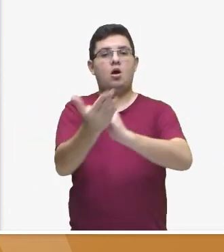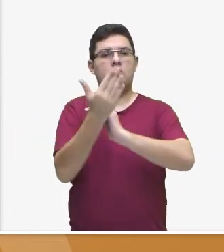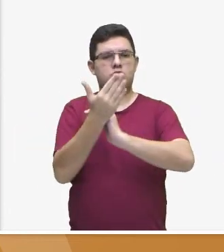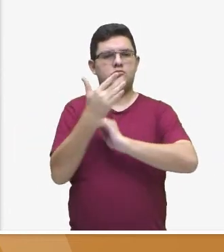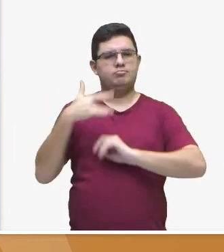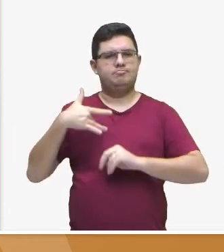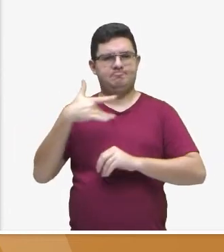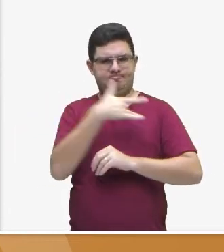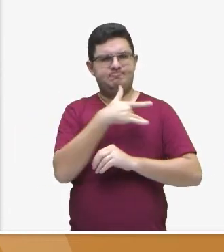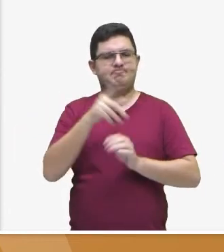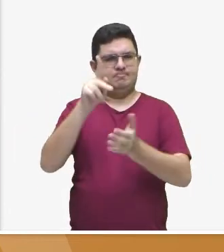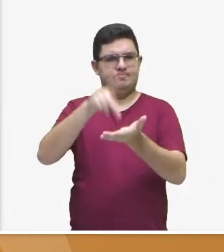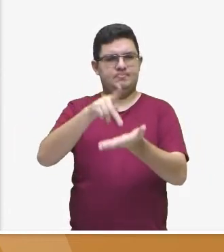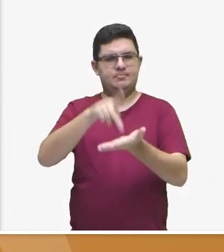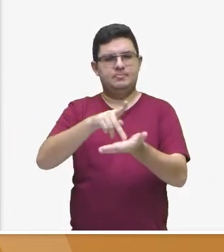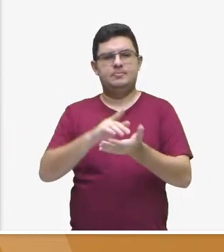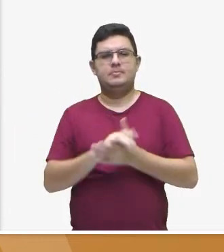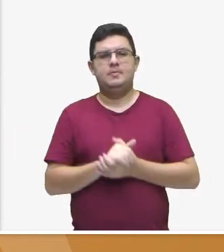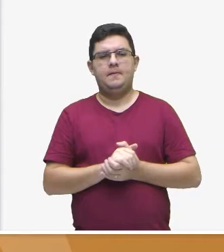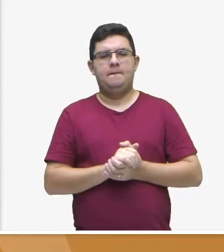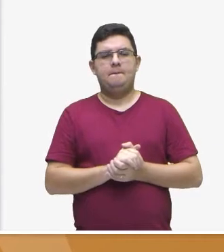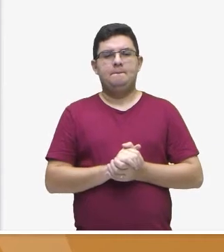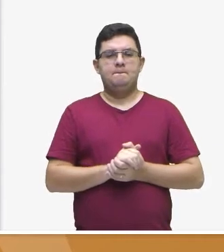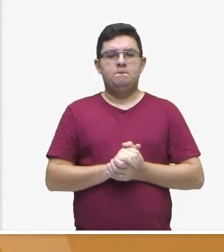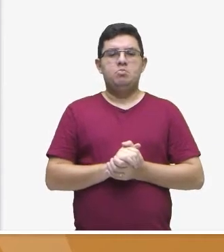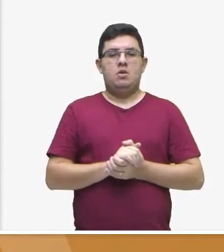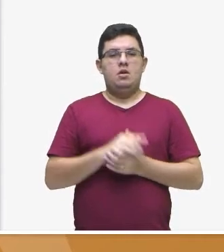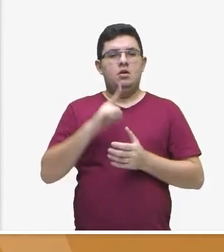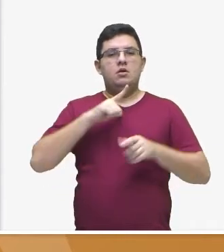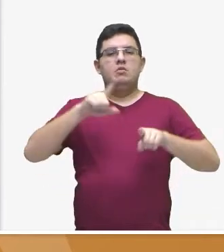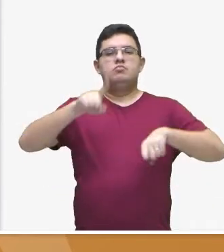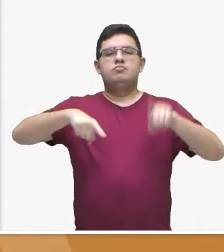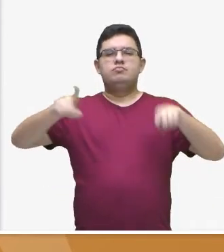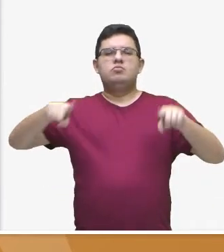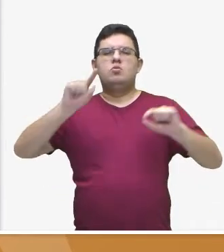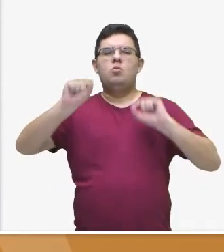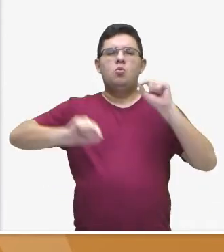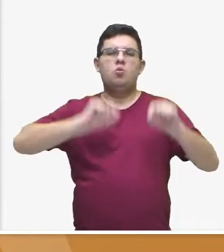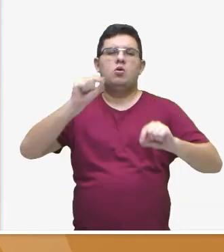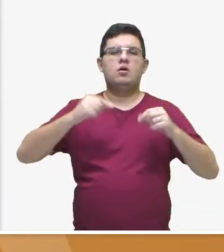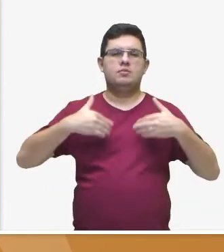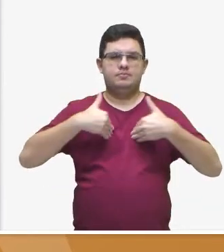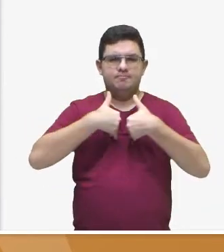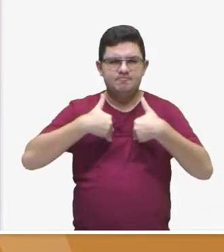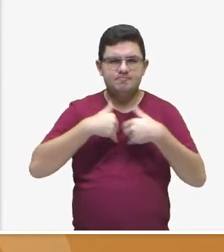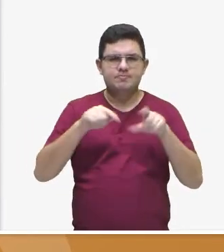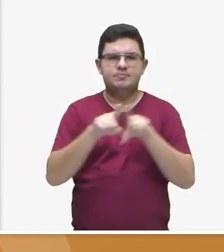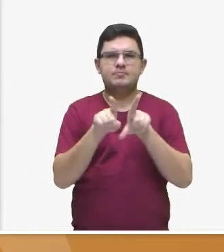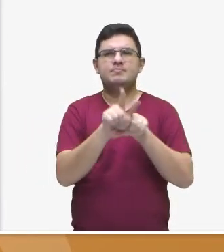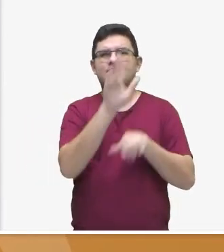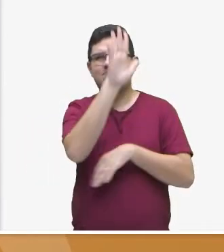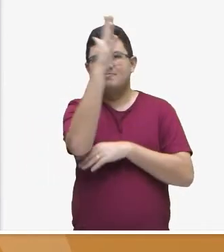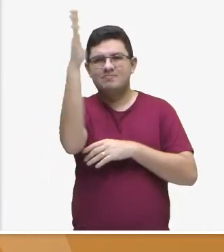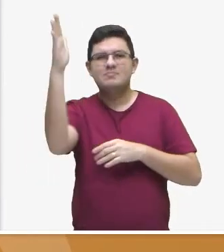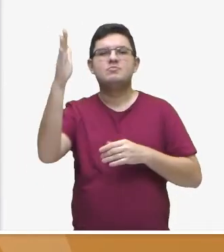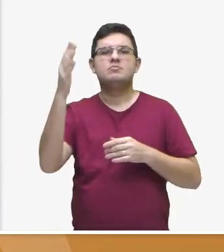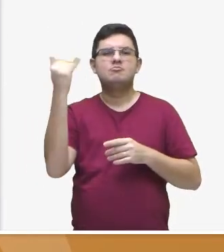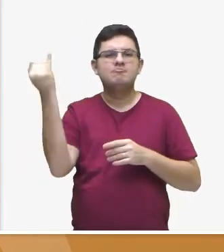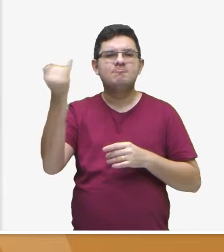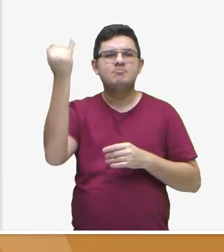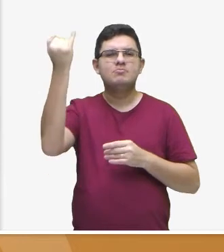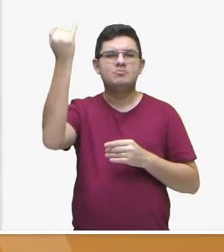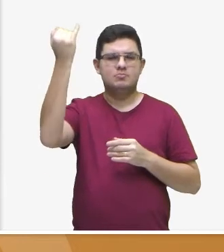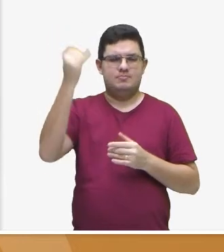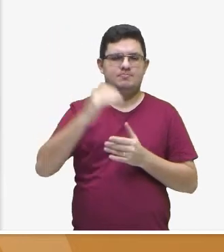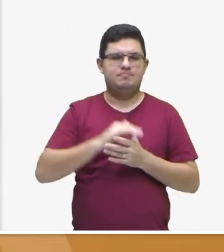que nós temos, tanto na flora como na fauna, são importantes, e aí